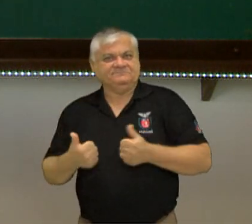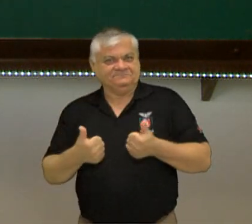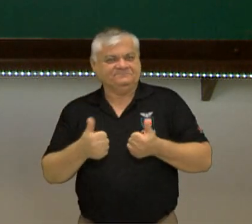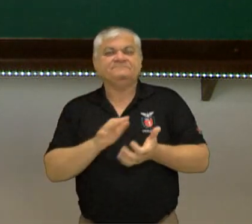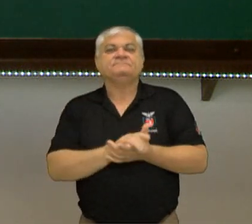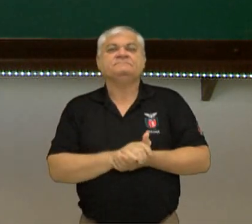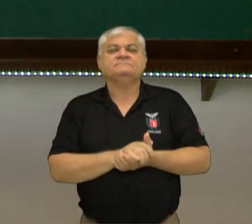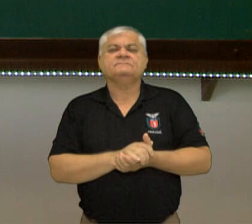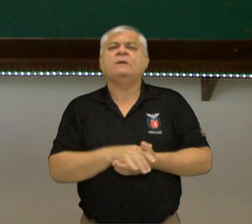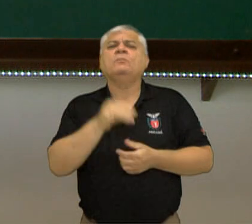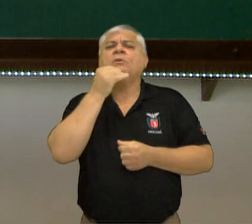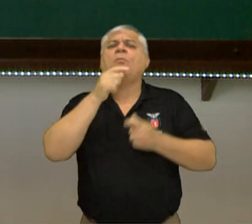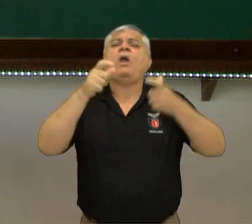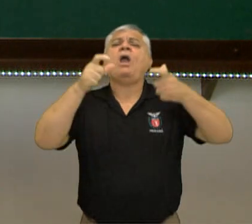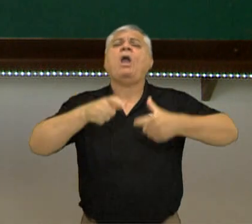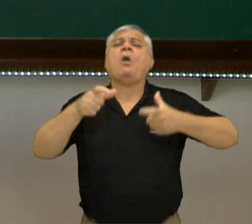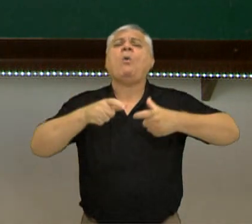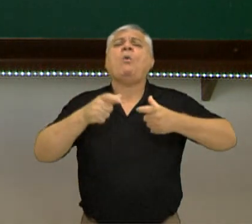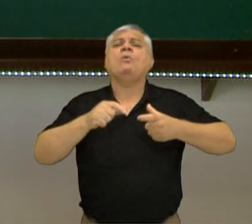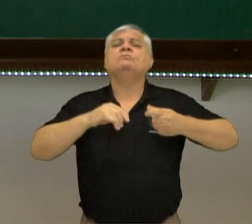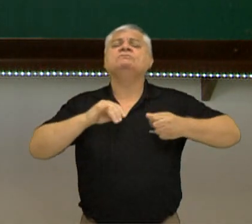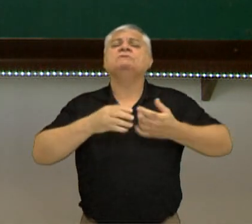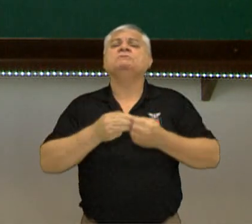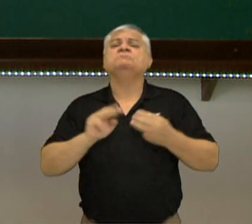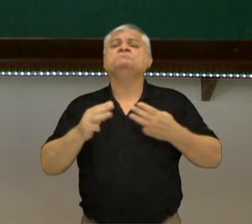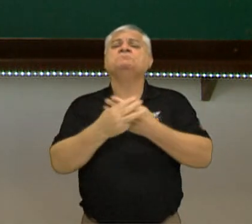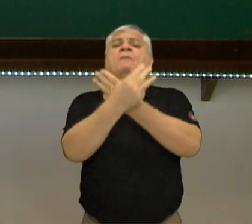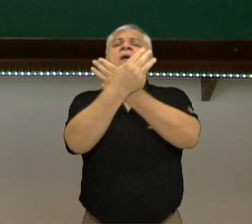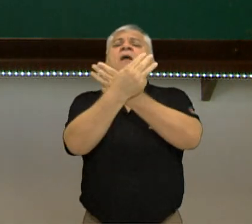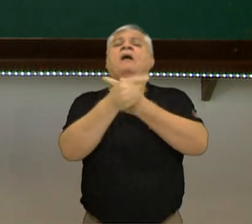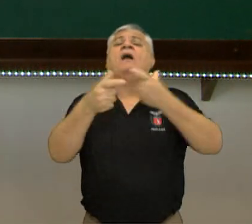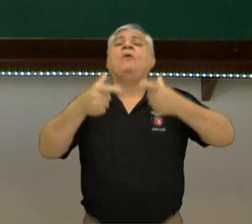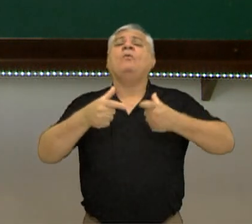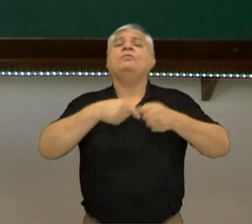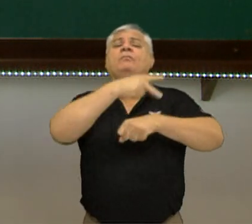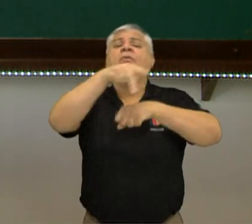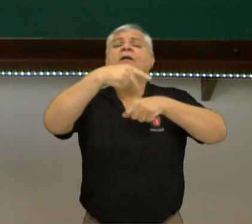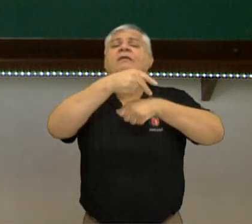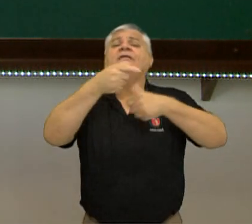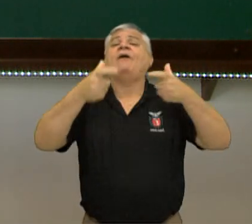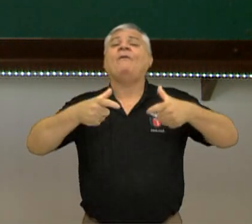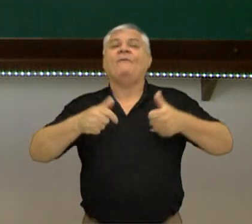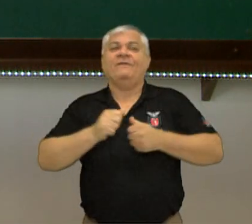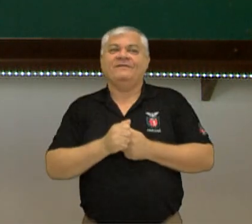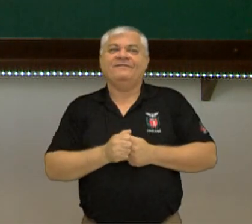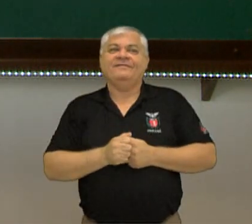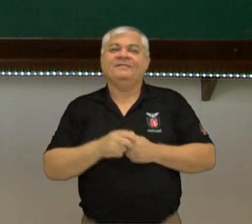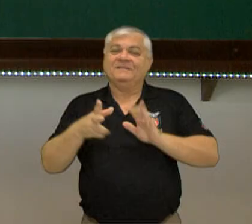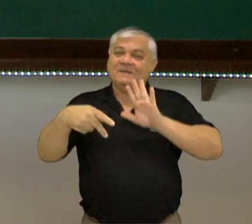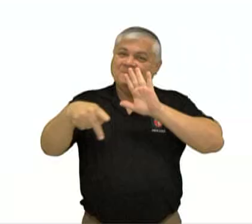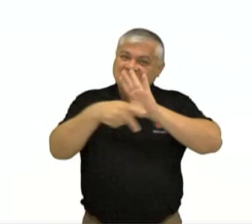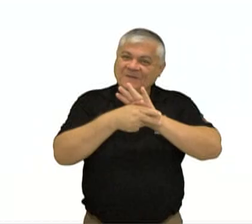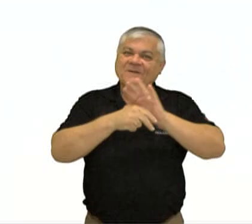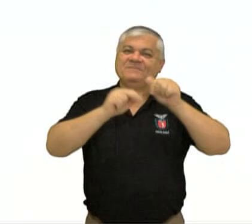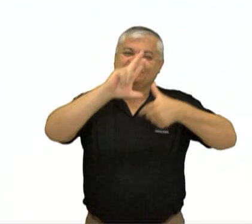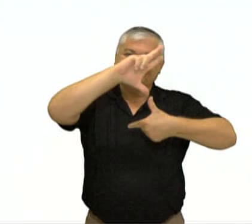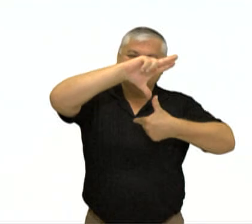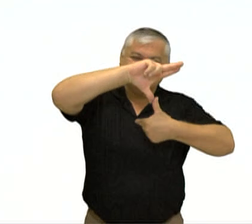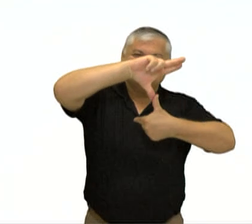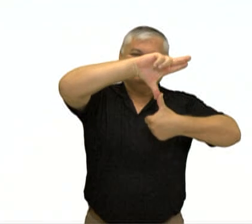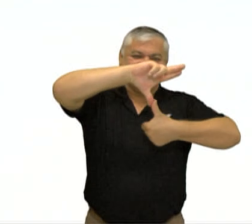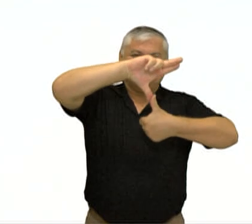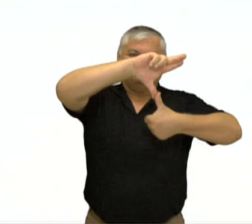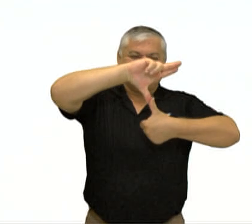Império Maia, né? Qual a base da economia, qual a religião, uma característica da religião, né? Então aqui, né, América Central